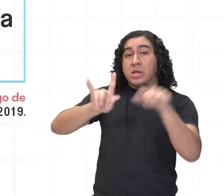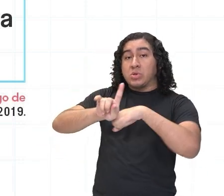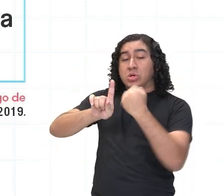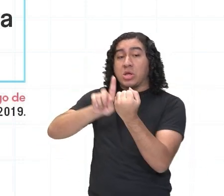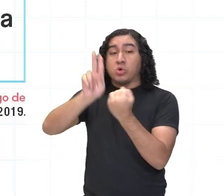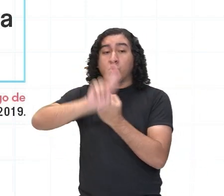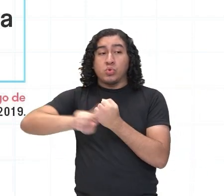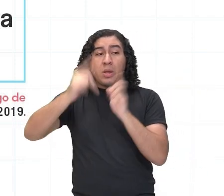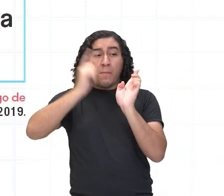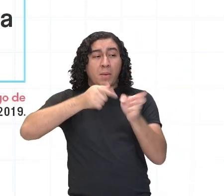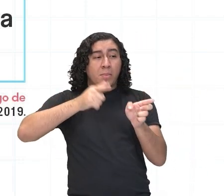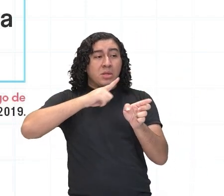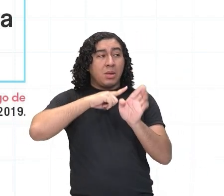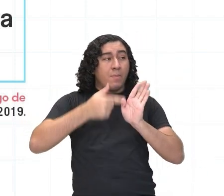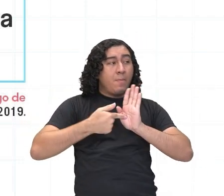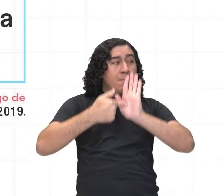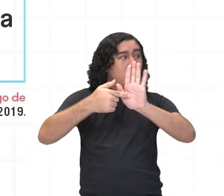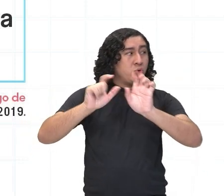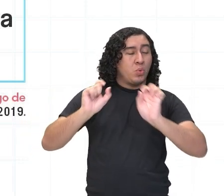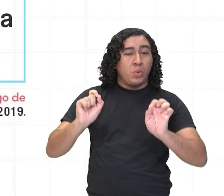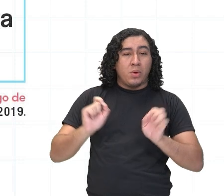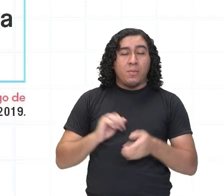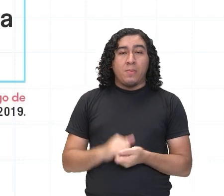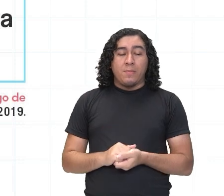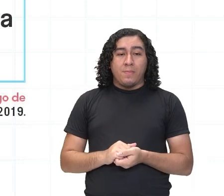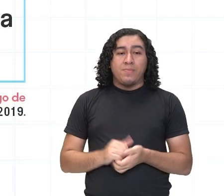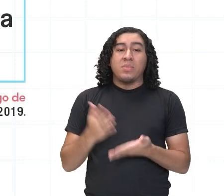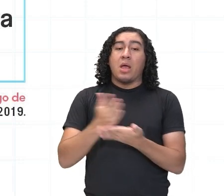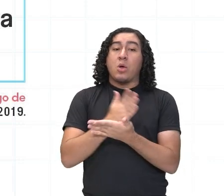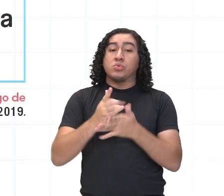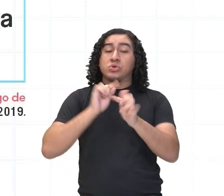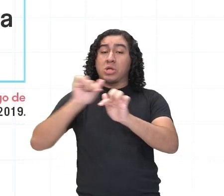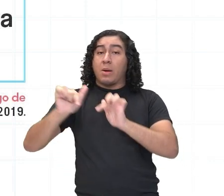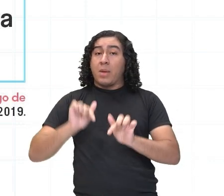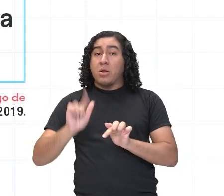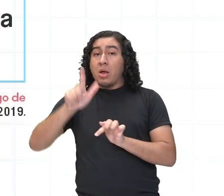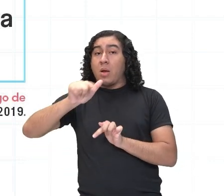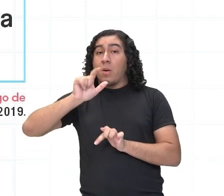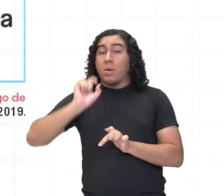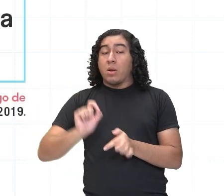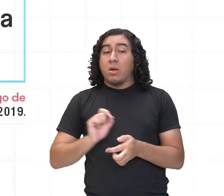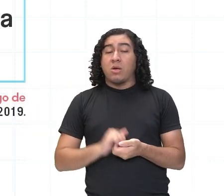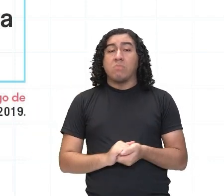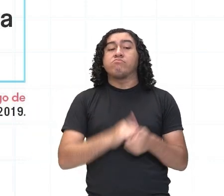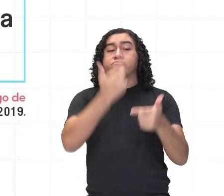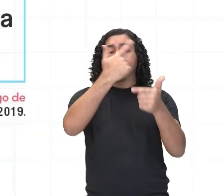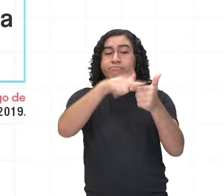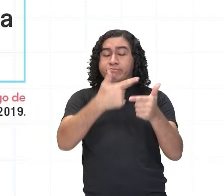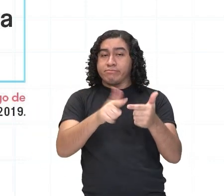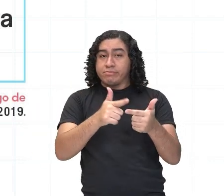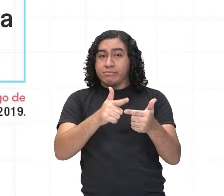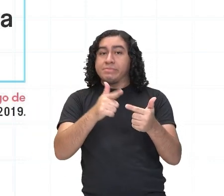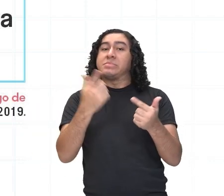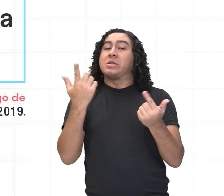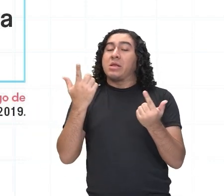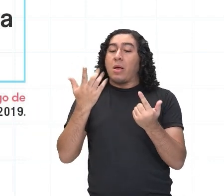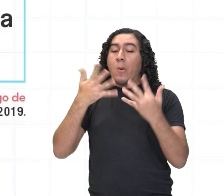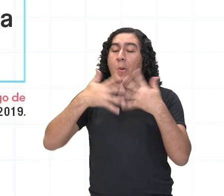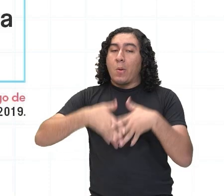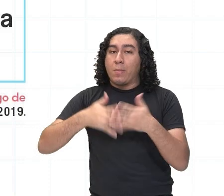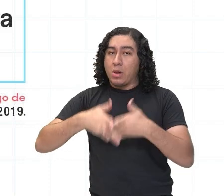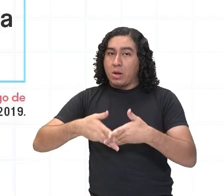para ir demonstrando que determinados trabalhos são problemáticos e